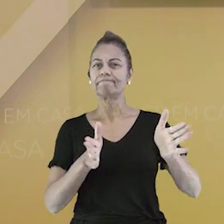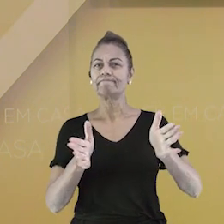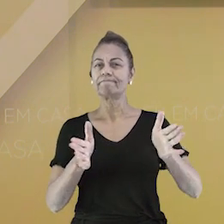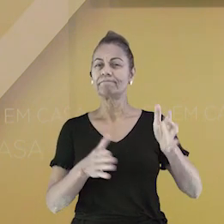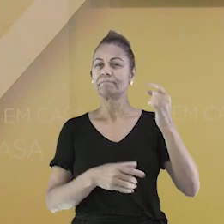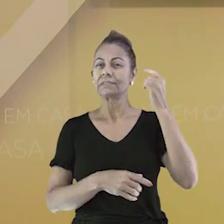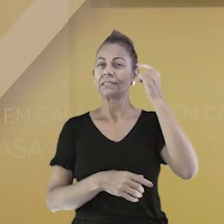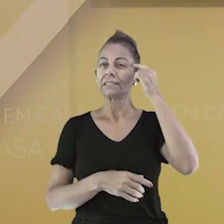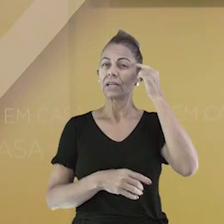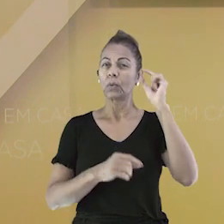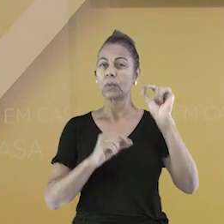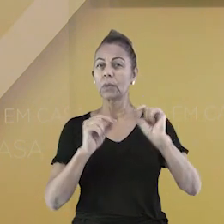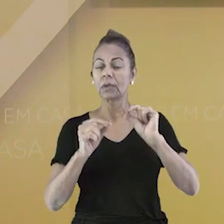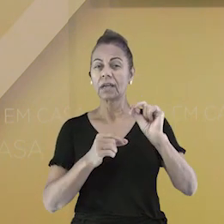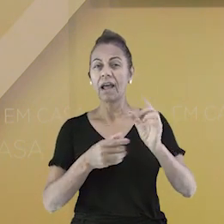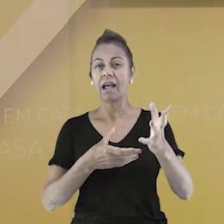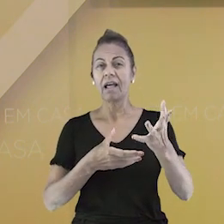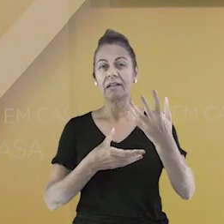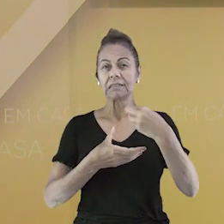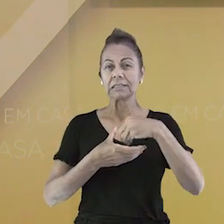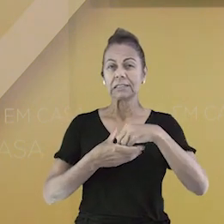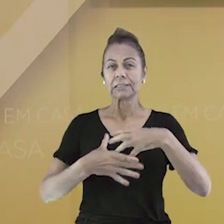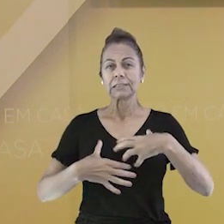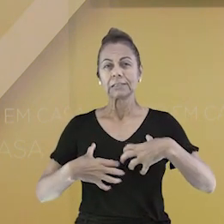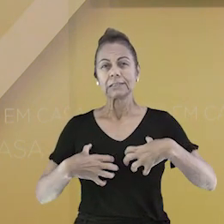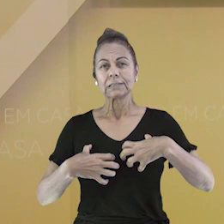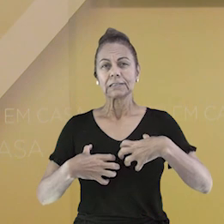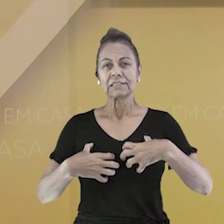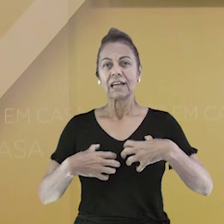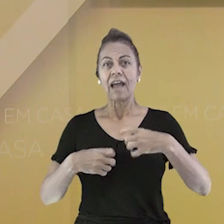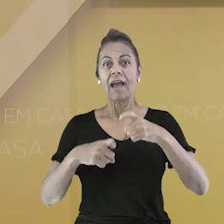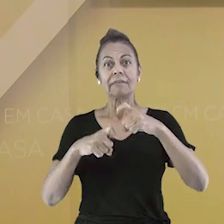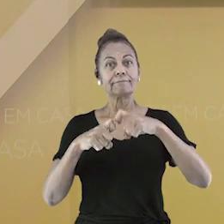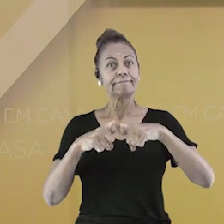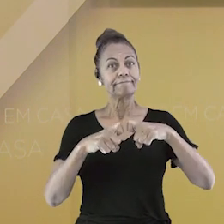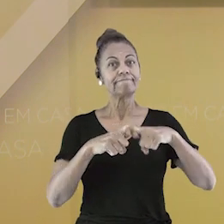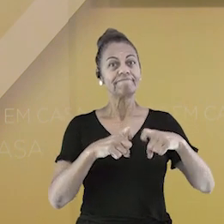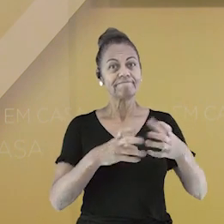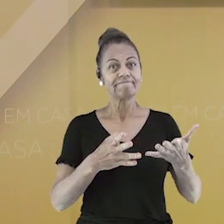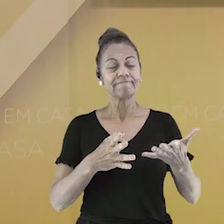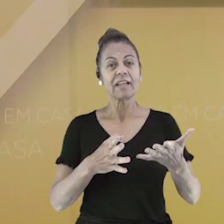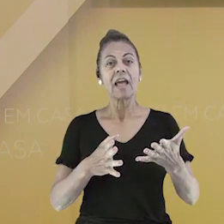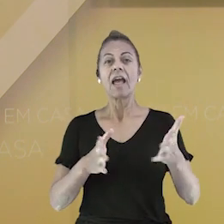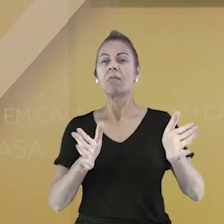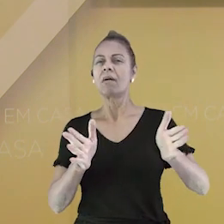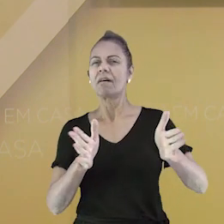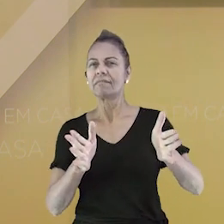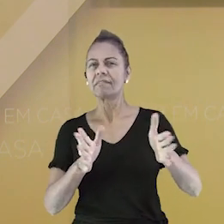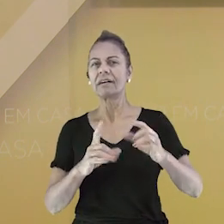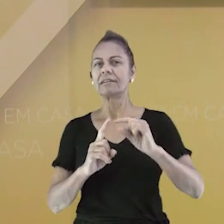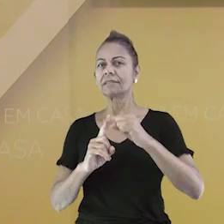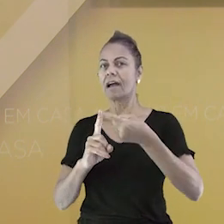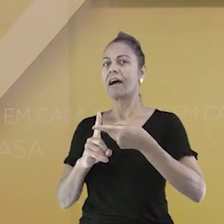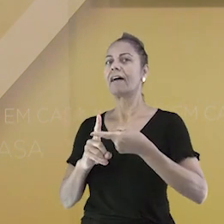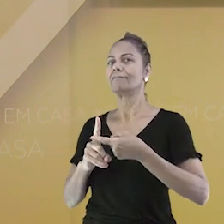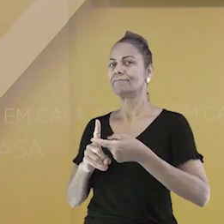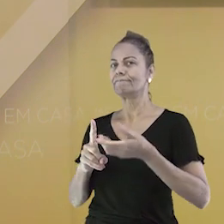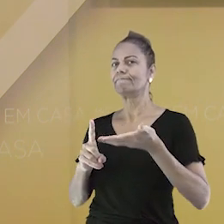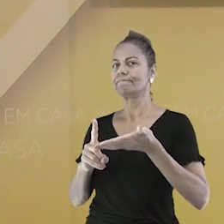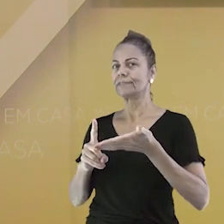em sua vida sexual. É uma idade na qual tanto a mulher quanto o homem são capazes, biologicamente, de gerar